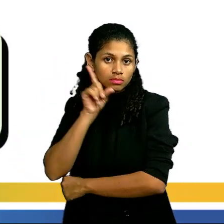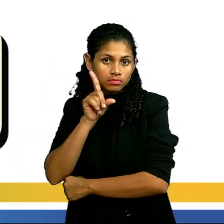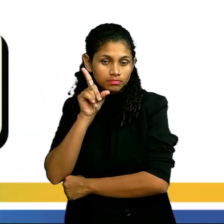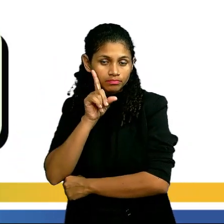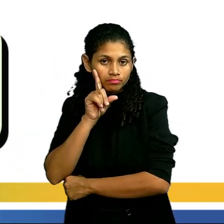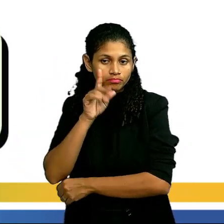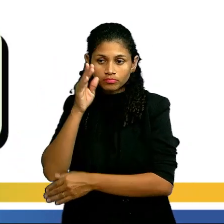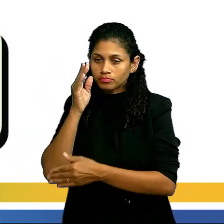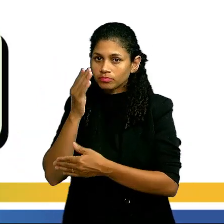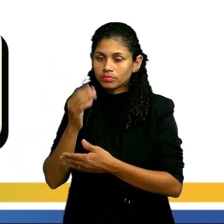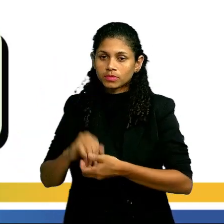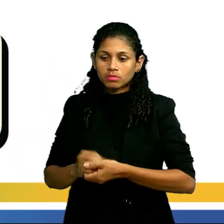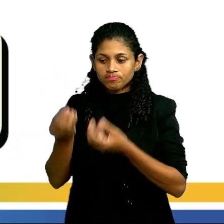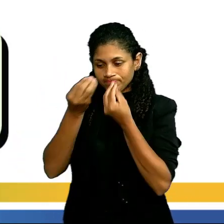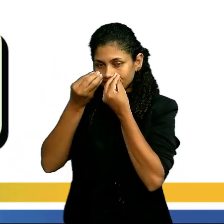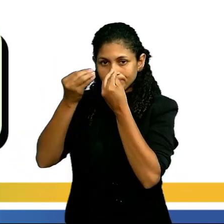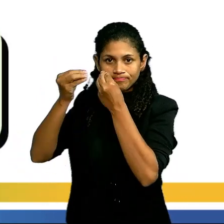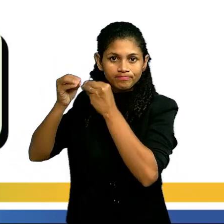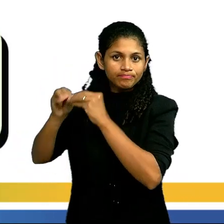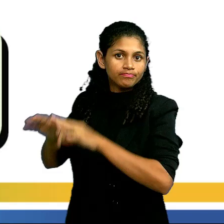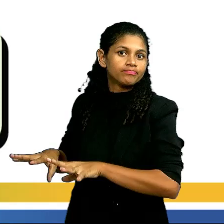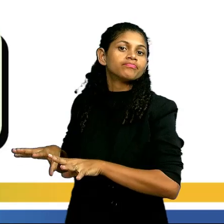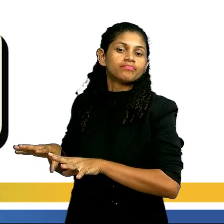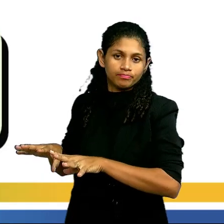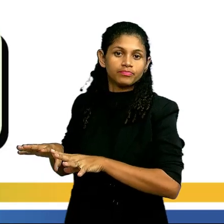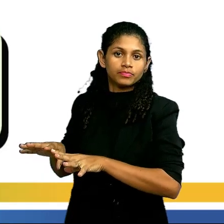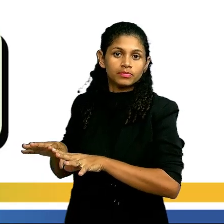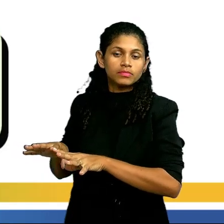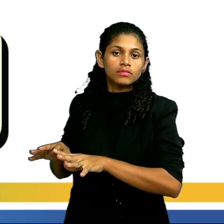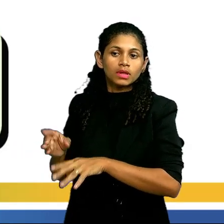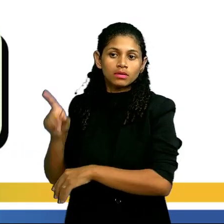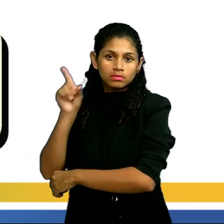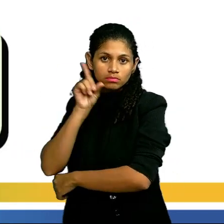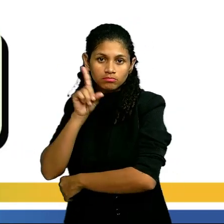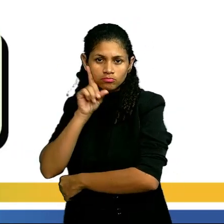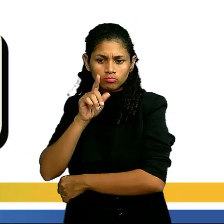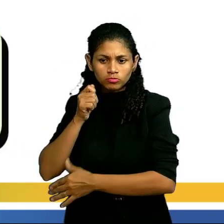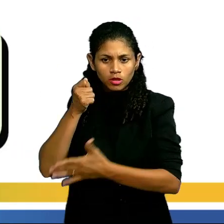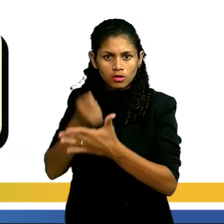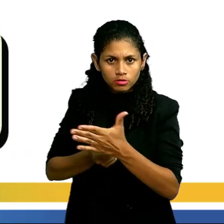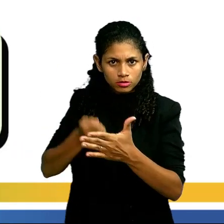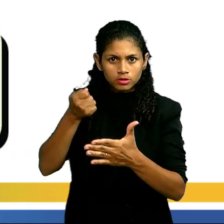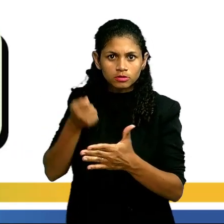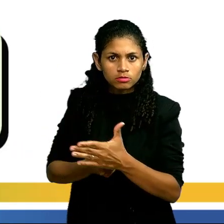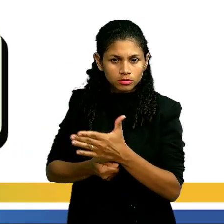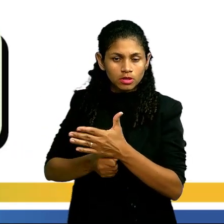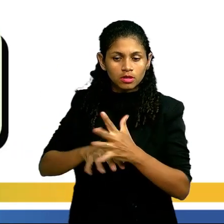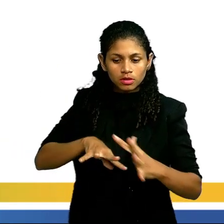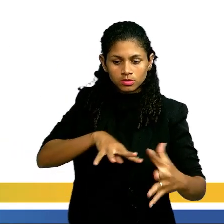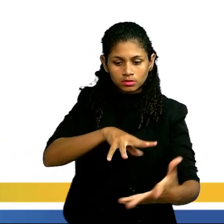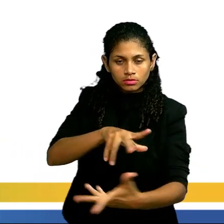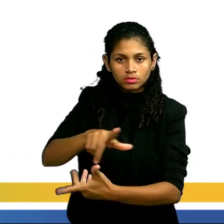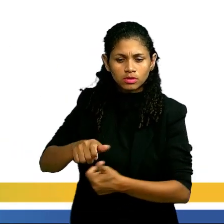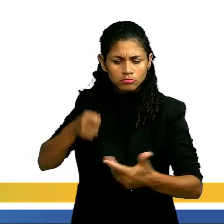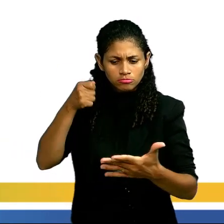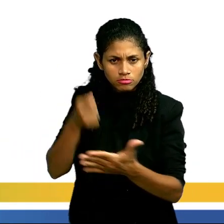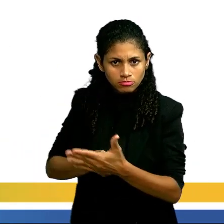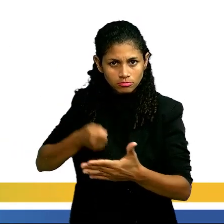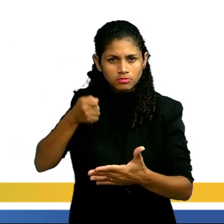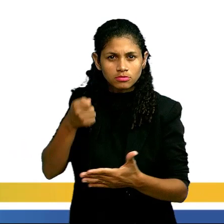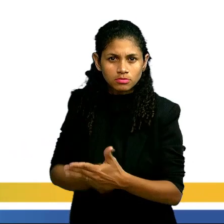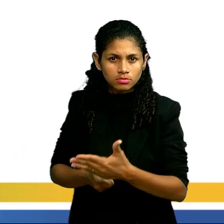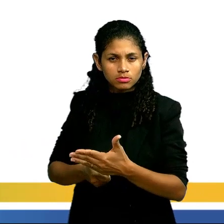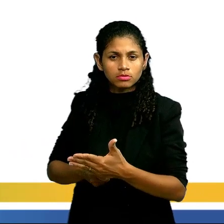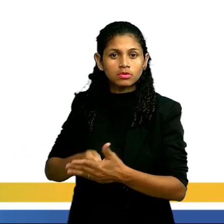Eles desistiram devido a essa pressão internacional e a essa pressão exercida também pela ONU, né? Pela Organização das